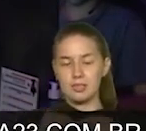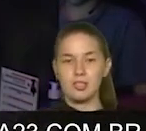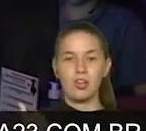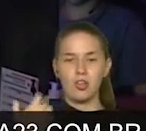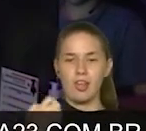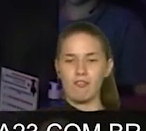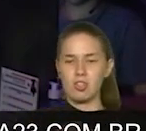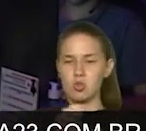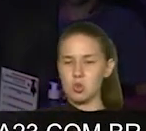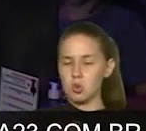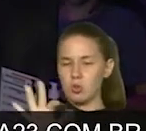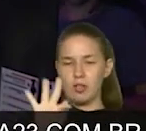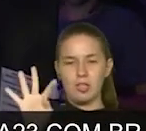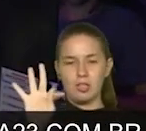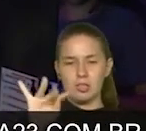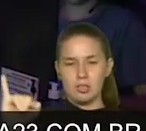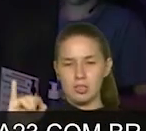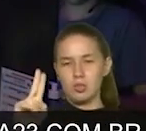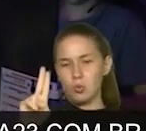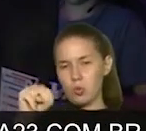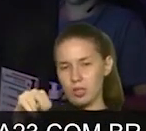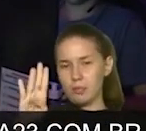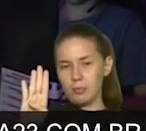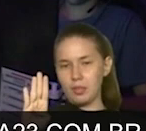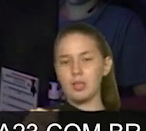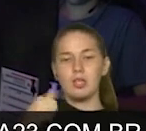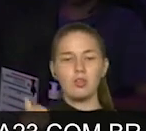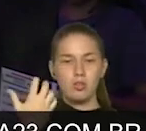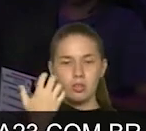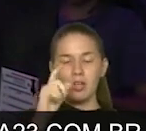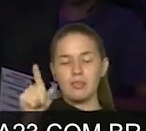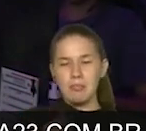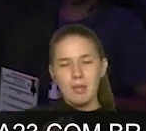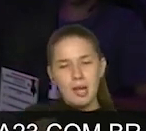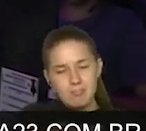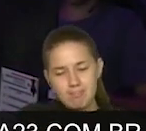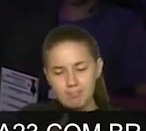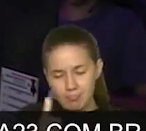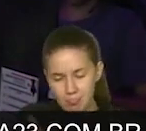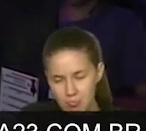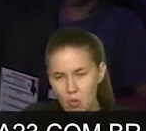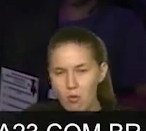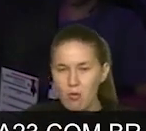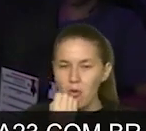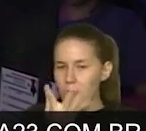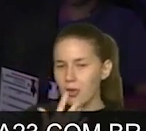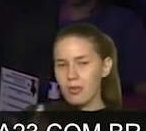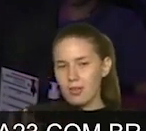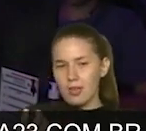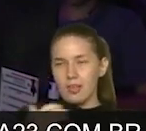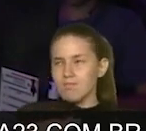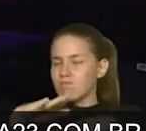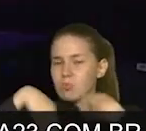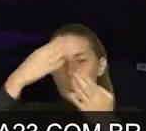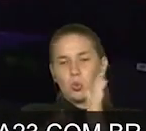de TI na UNB, conseguir um futuro profissional nessa área e provavelmente ser, tipo, ter um